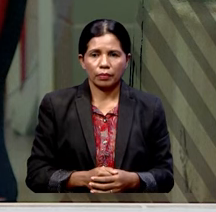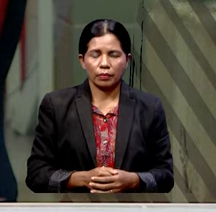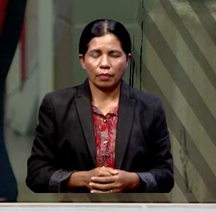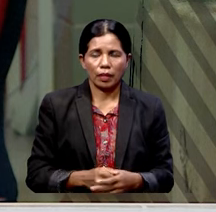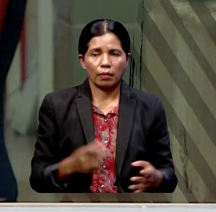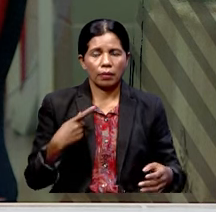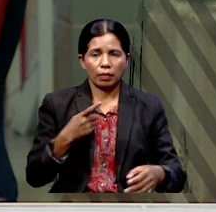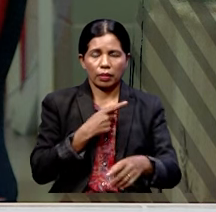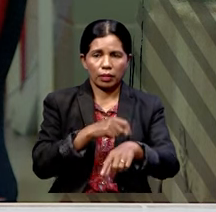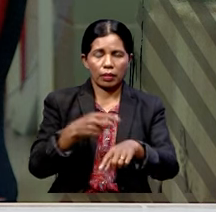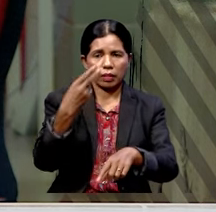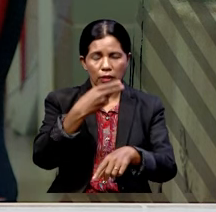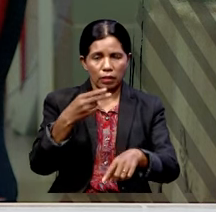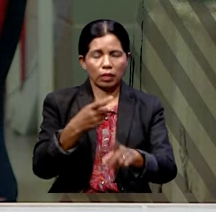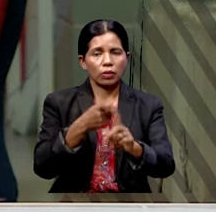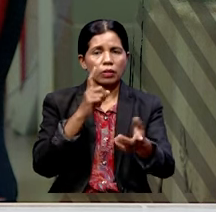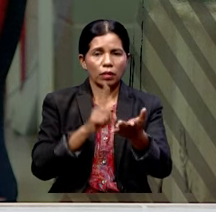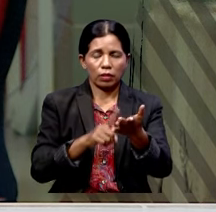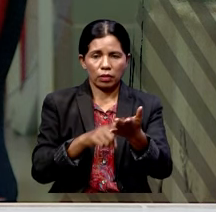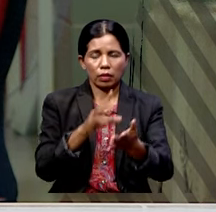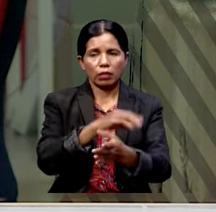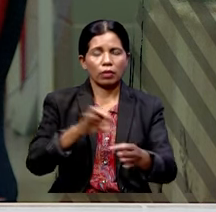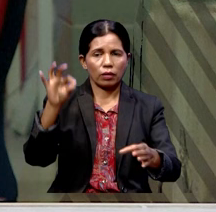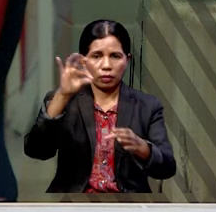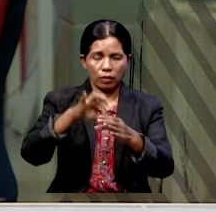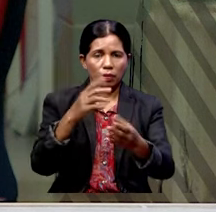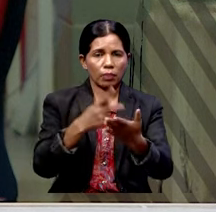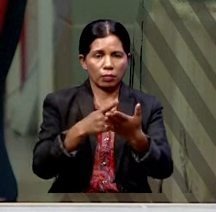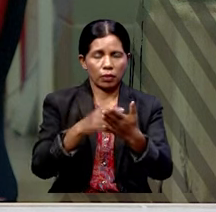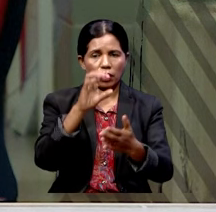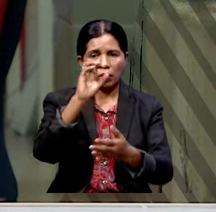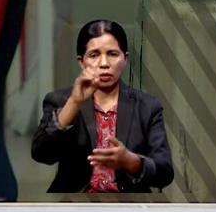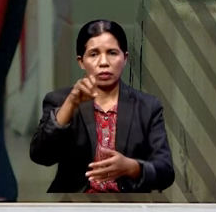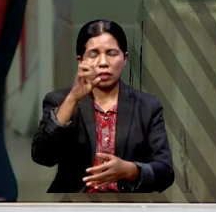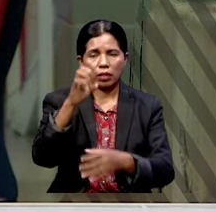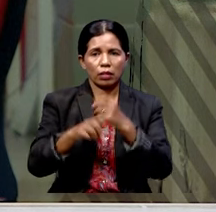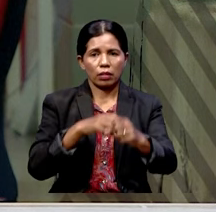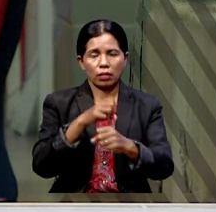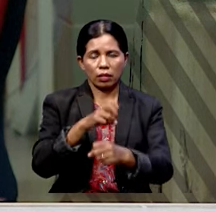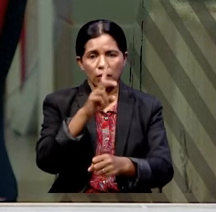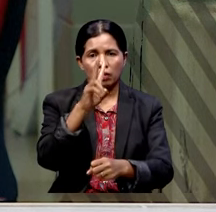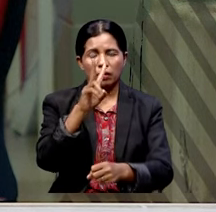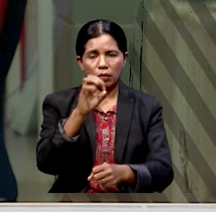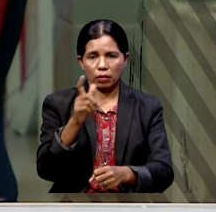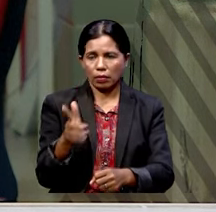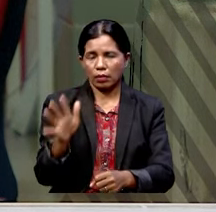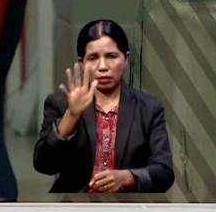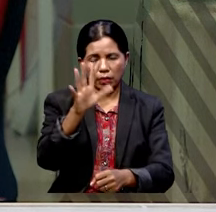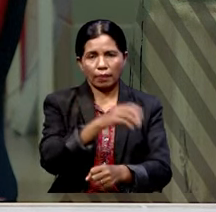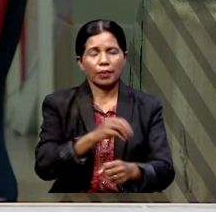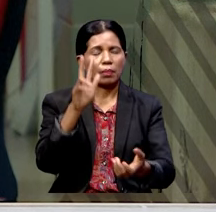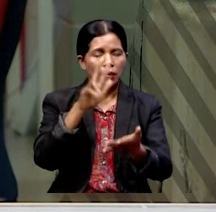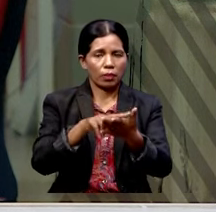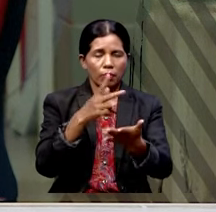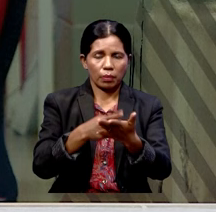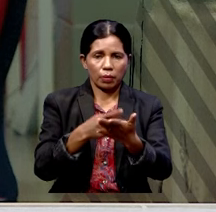Parlamento Nacional quinta nele russe discussão na votação da proposta de orçamento geral do Estado batina fiscal tina Rio-Ruaresim Lima, aprova na